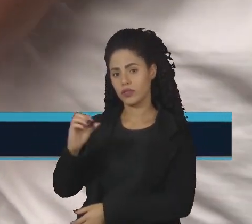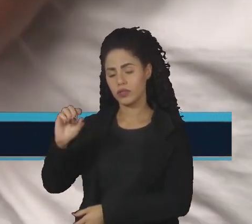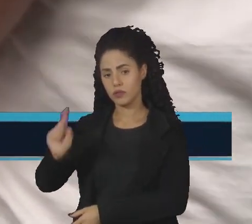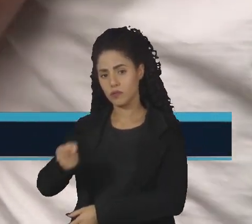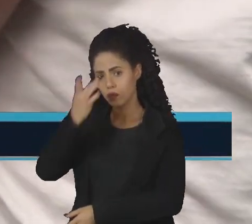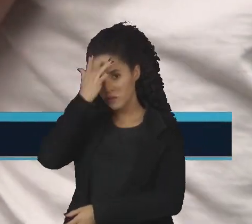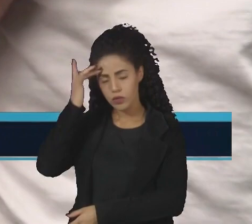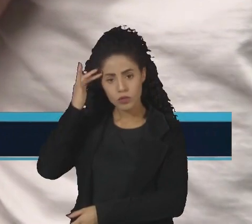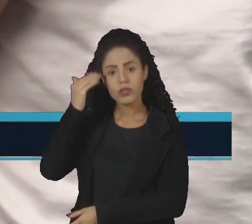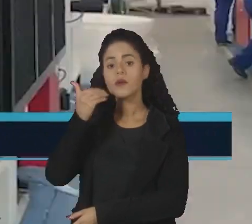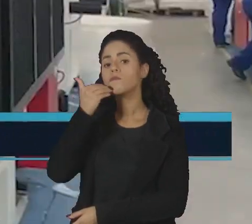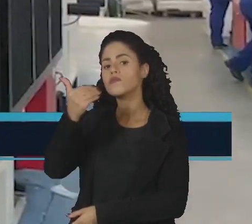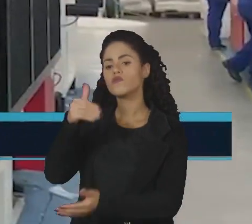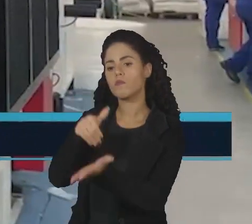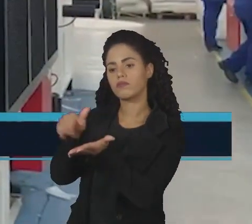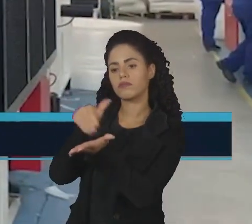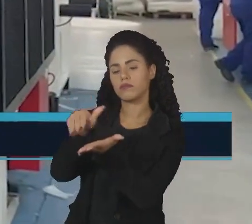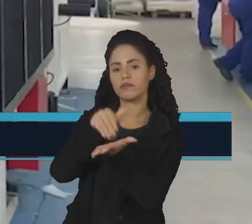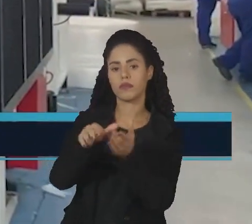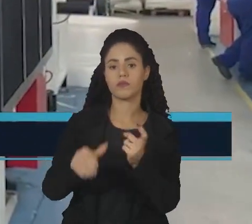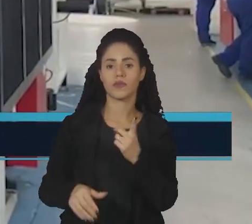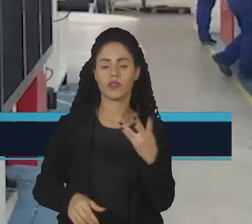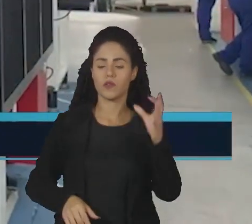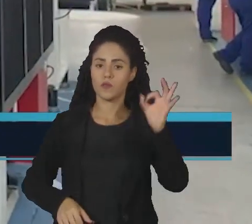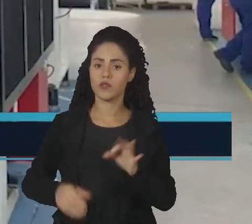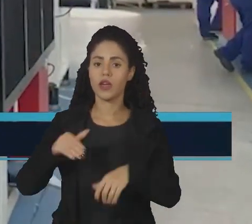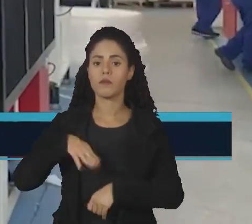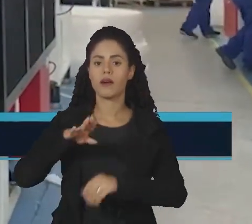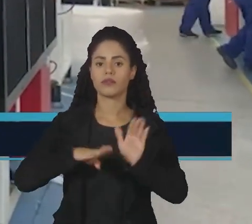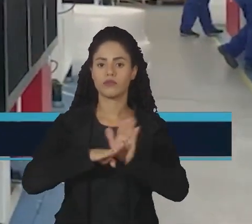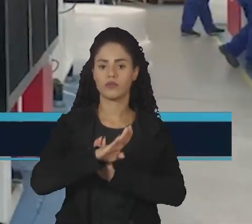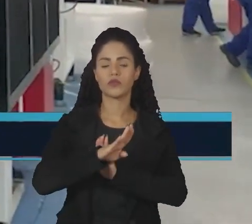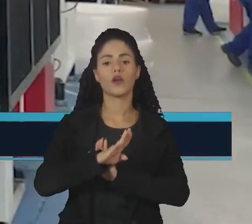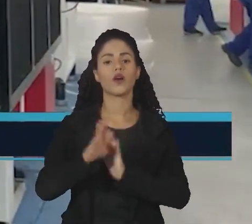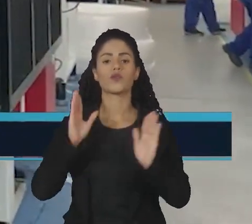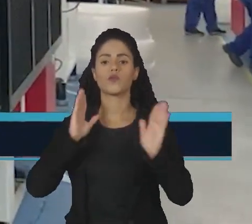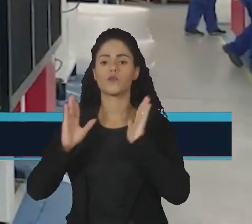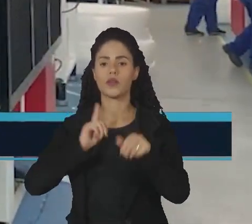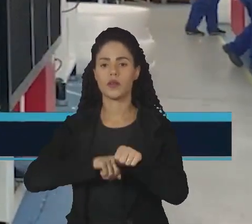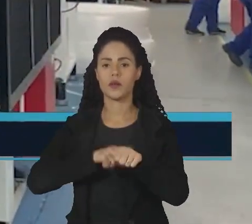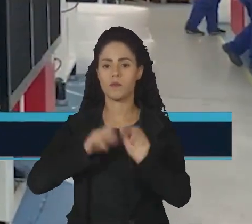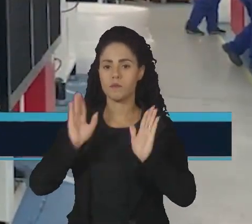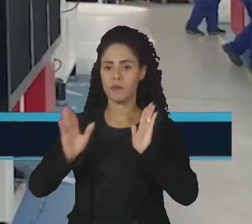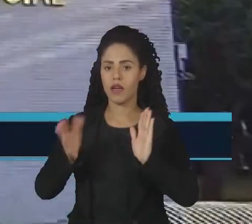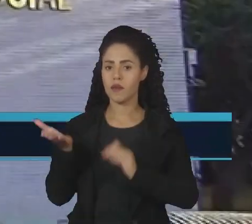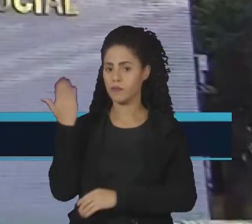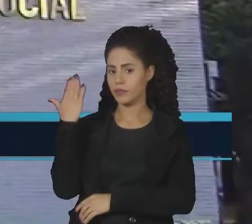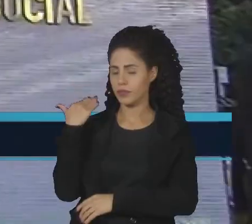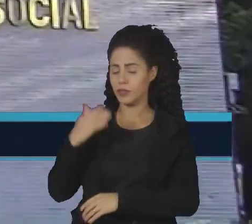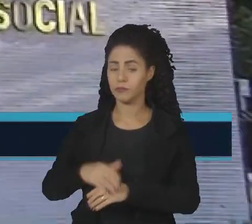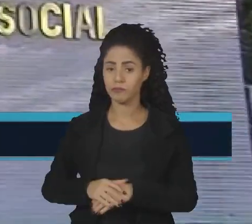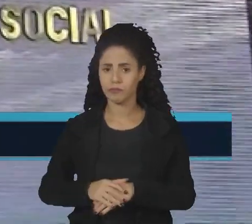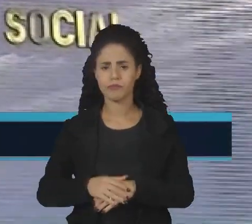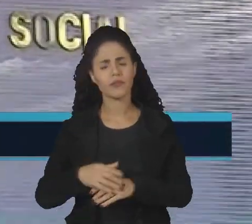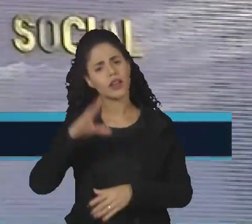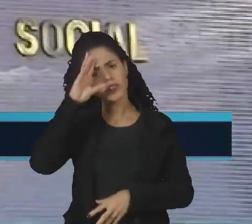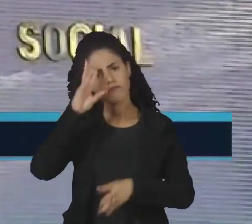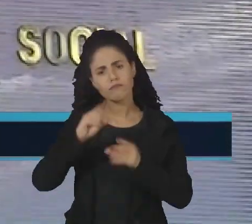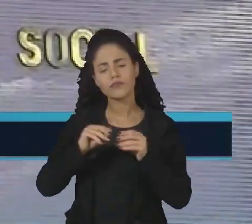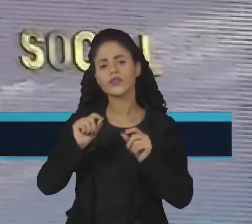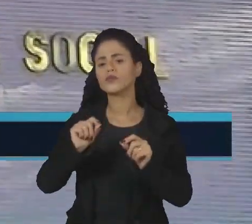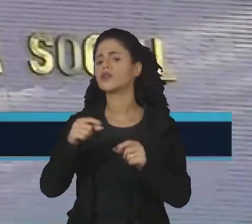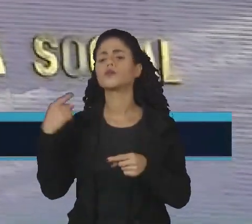4.300.000 pedidos de demissão, 14% a mais do que no mesmo período do ano passado. Para entender melhor